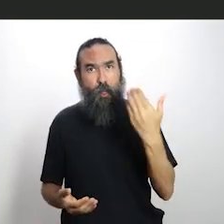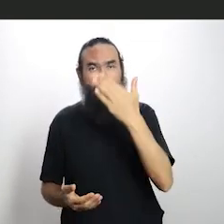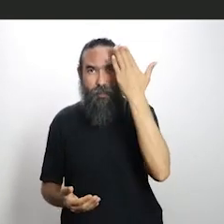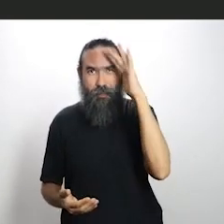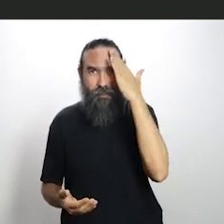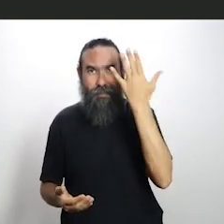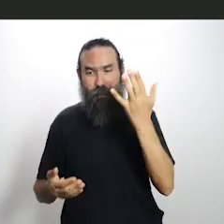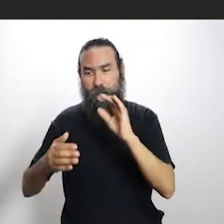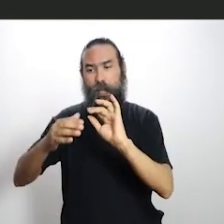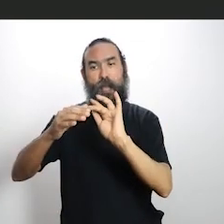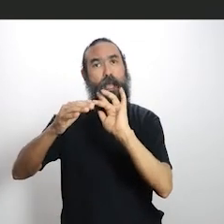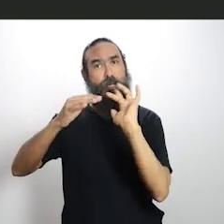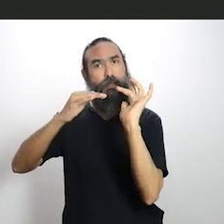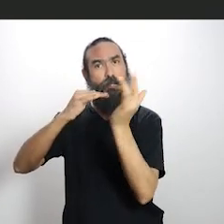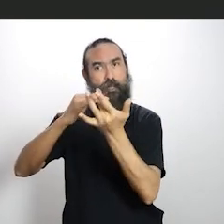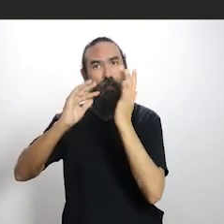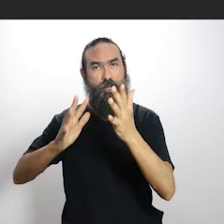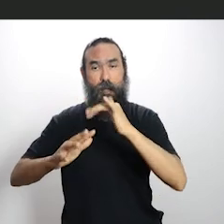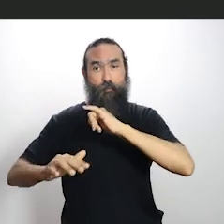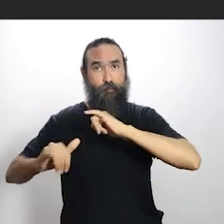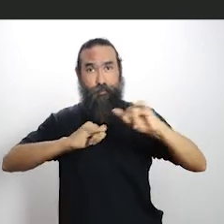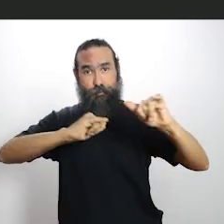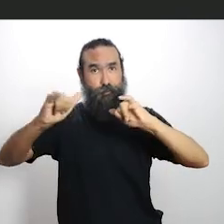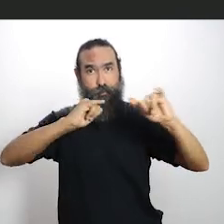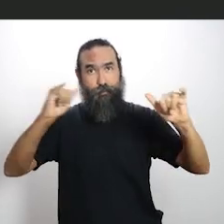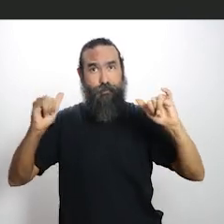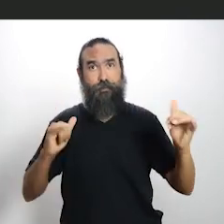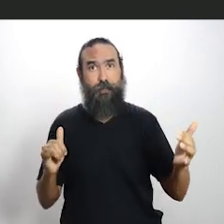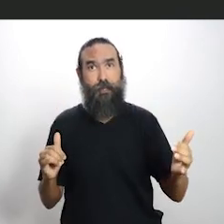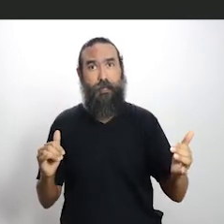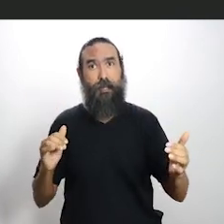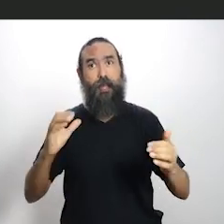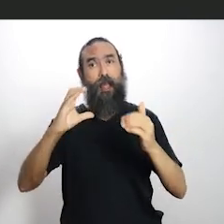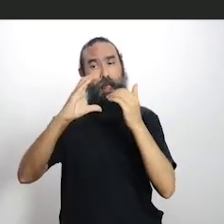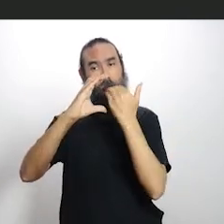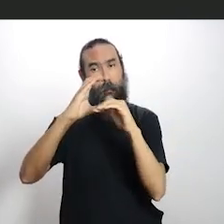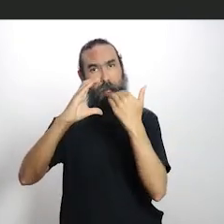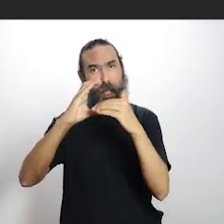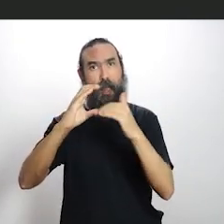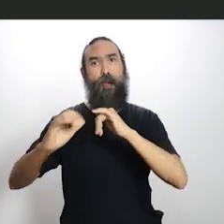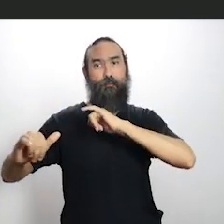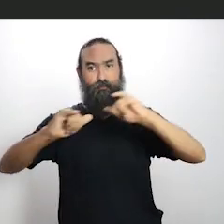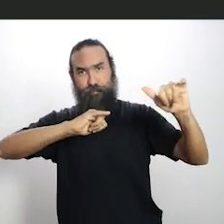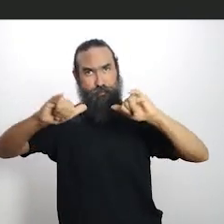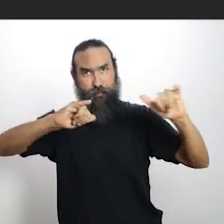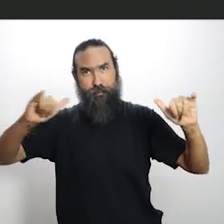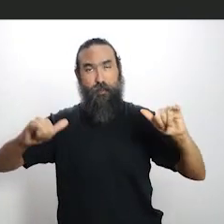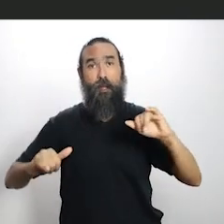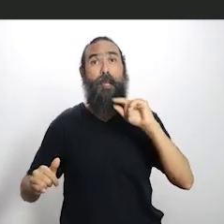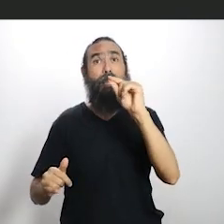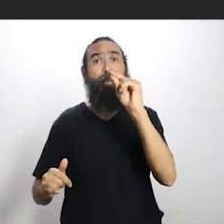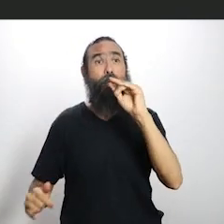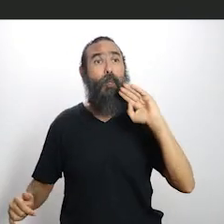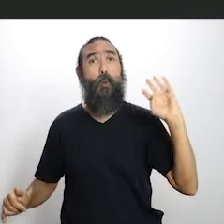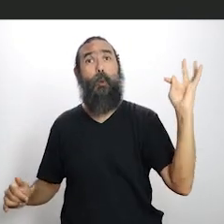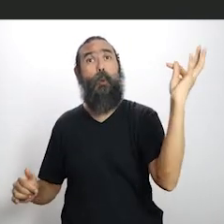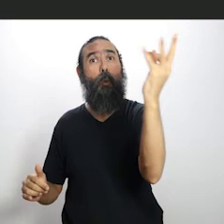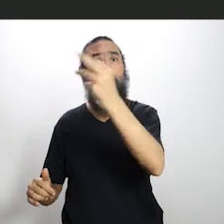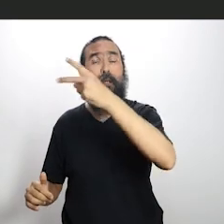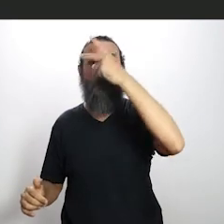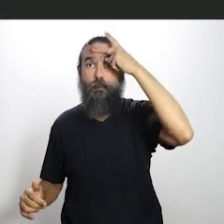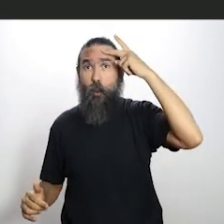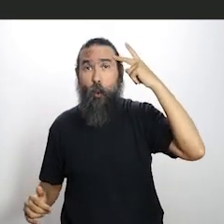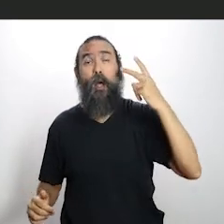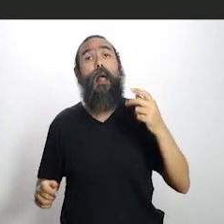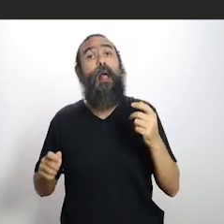de como que a gente poderia estar utilizando esse recurso então um exemplo que eu gostei muito aí Juliano que você deu é a questão dessa